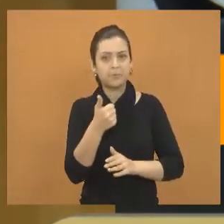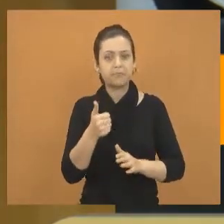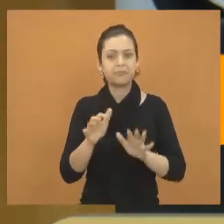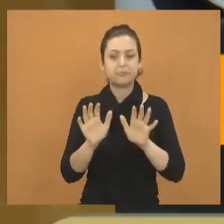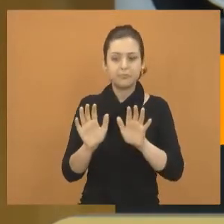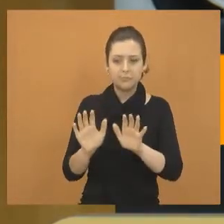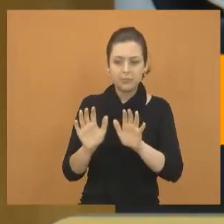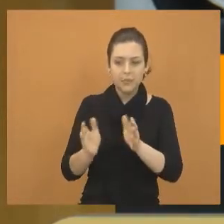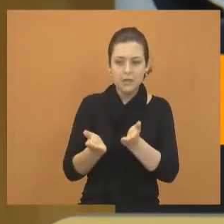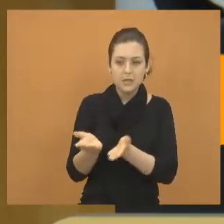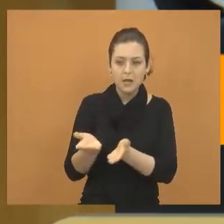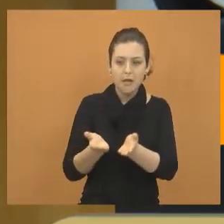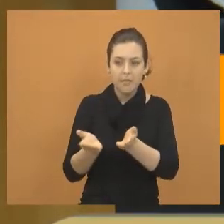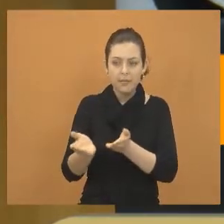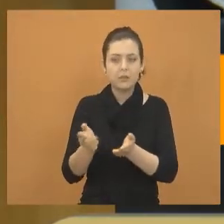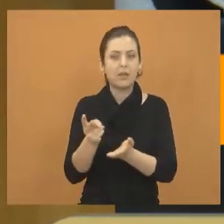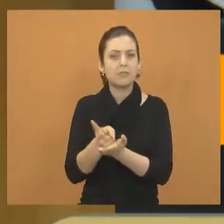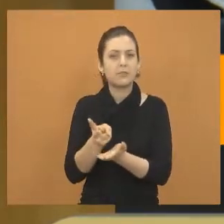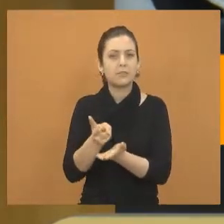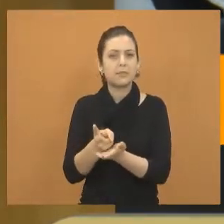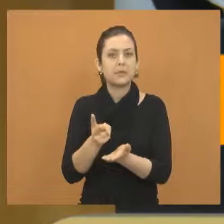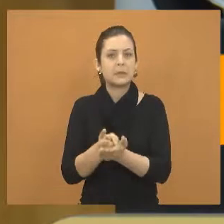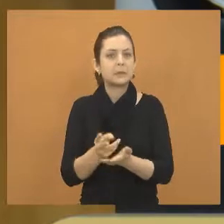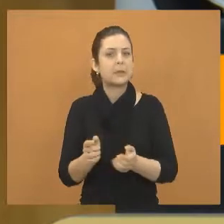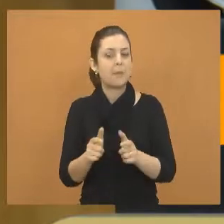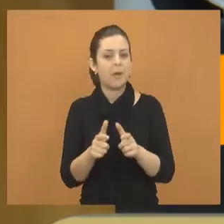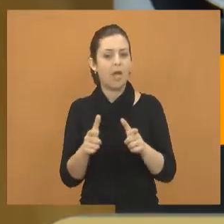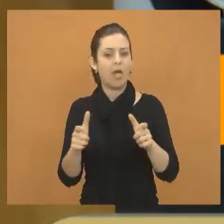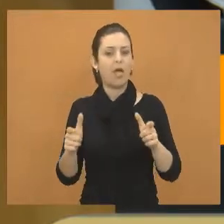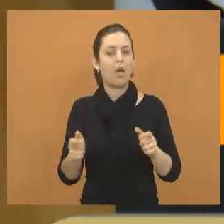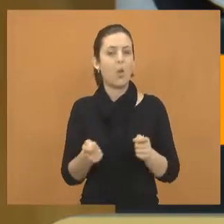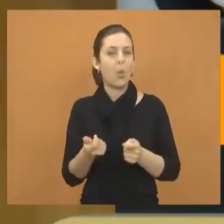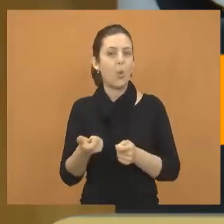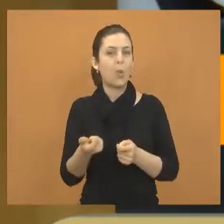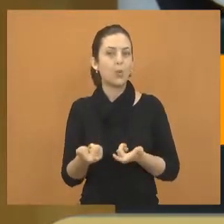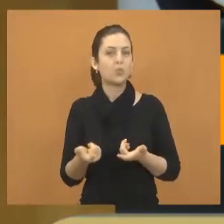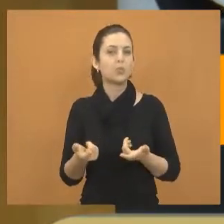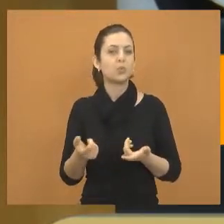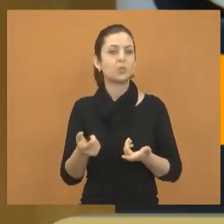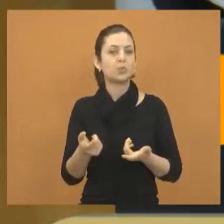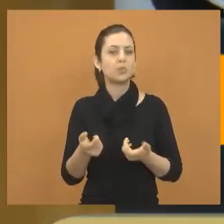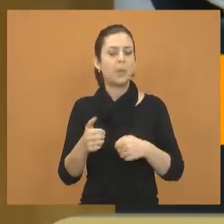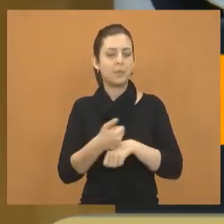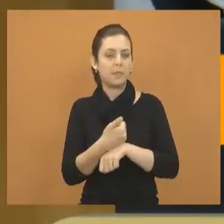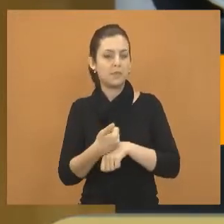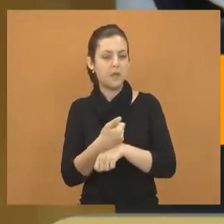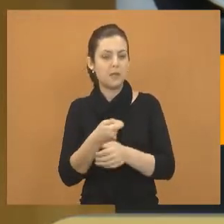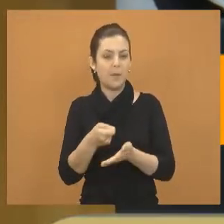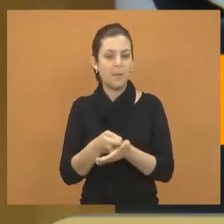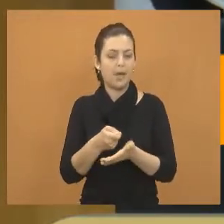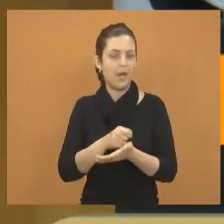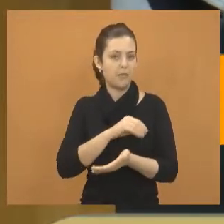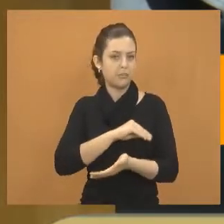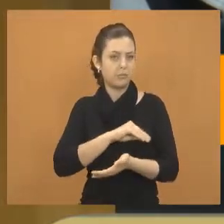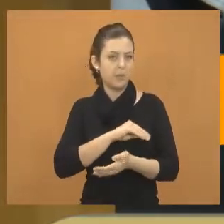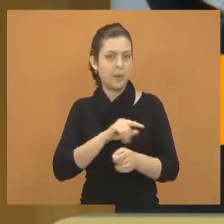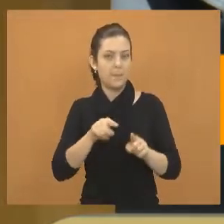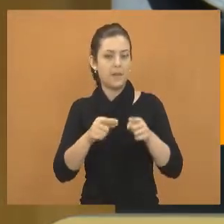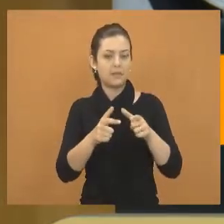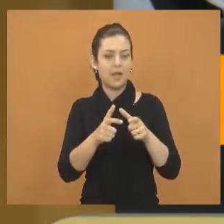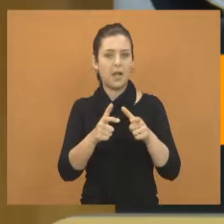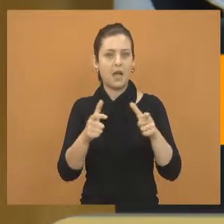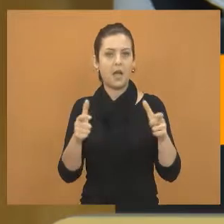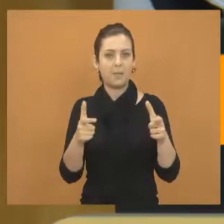o serviço, que a gente sabe que aumentou bastante os custos de mão de obra no nosso país. Mas segundo, é ampliar